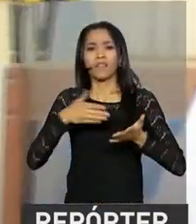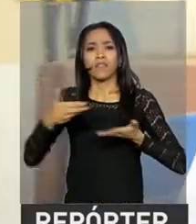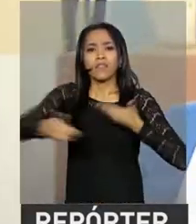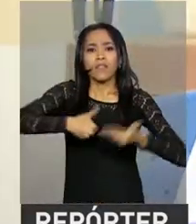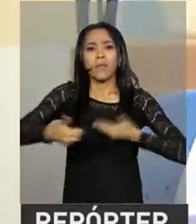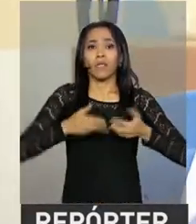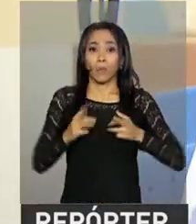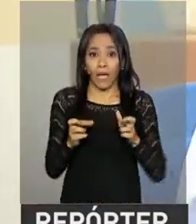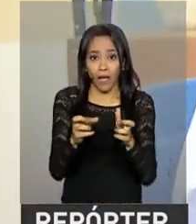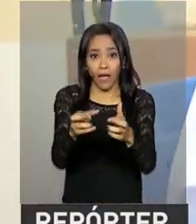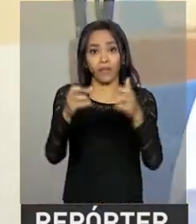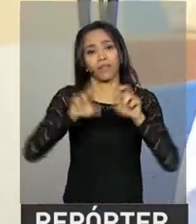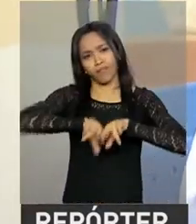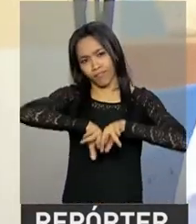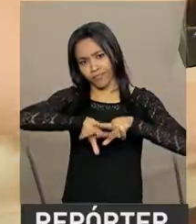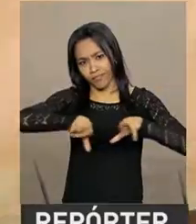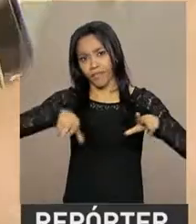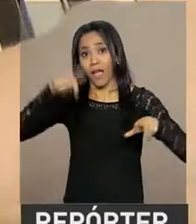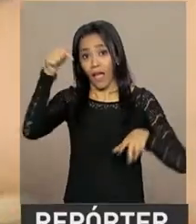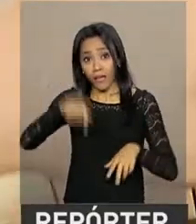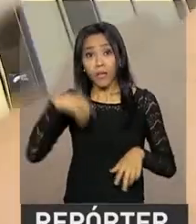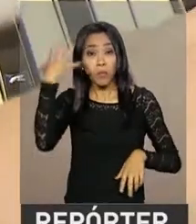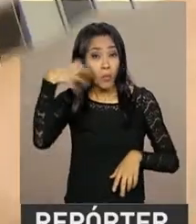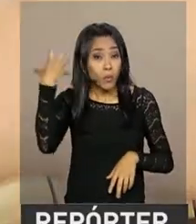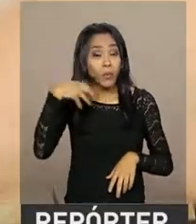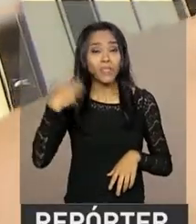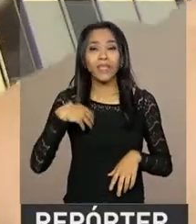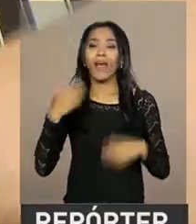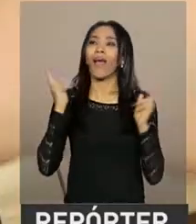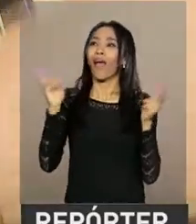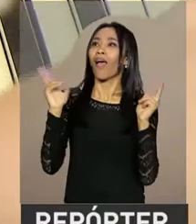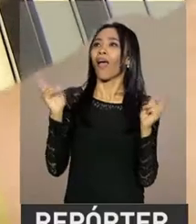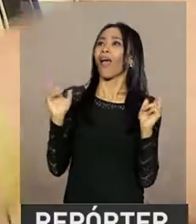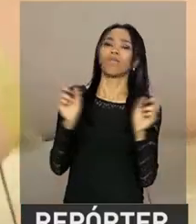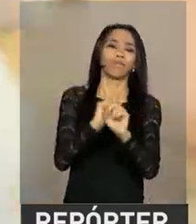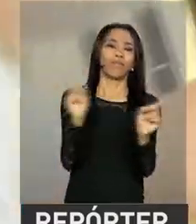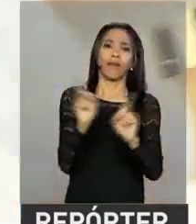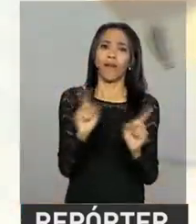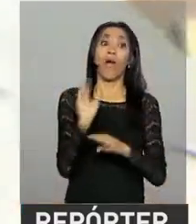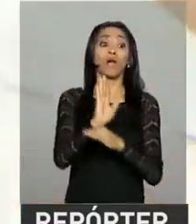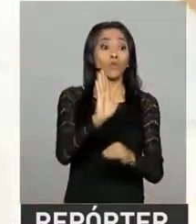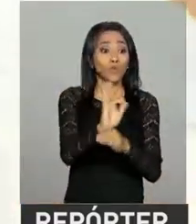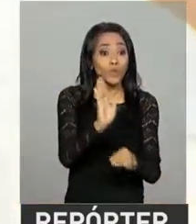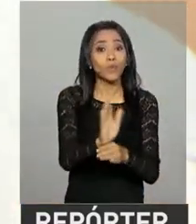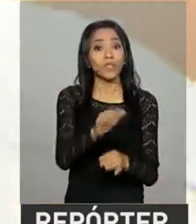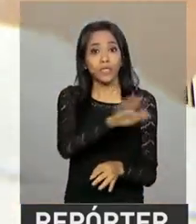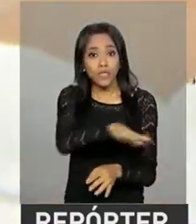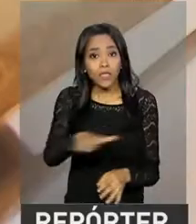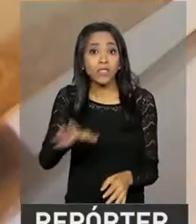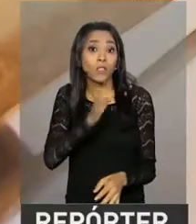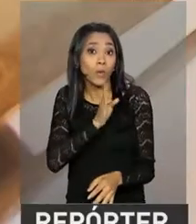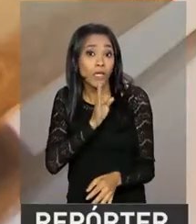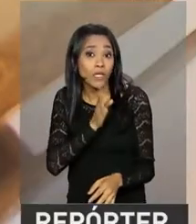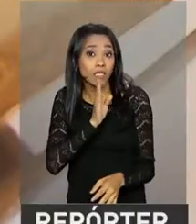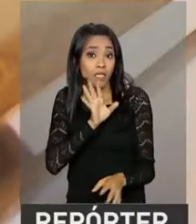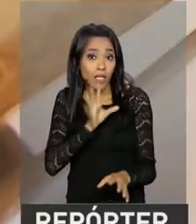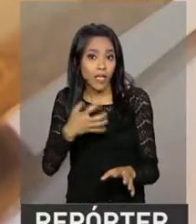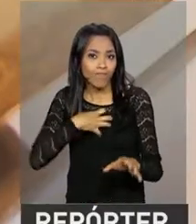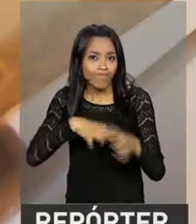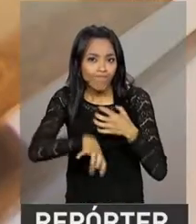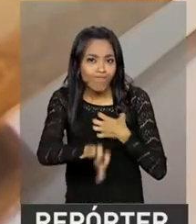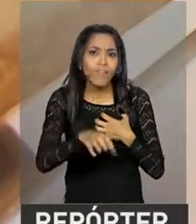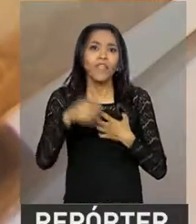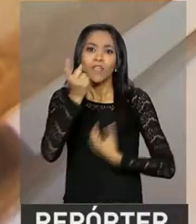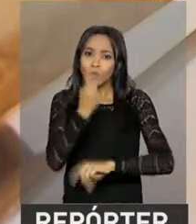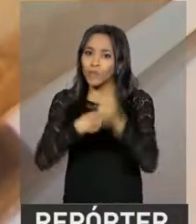reabilitação aqui a música não é só uma diversão ela ajuda a cada criança se conhecer melhor e estimula contribuir com o